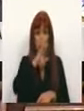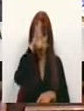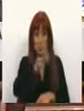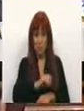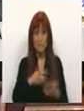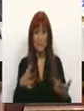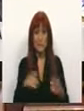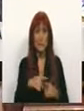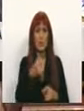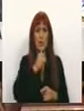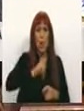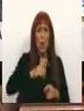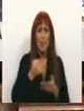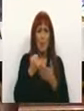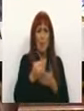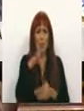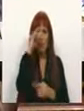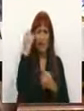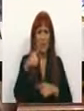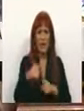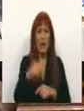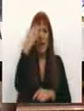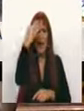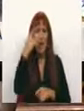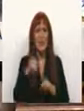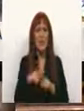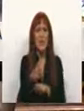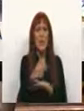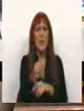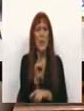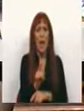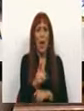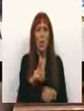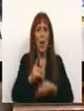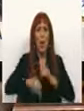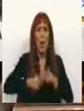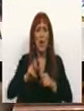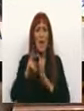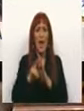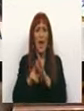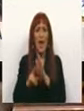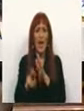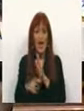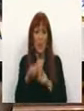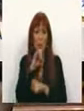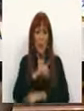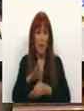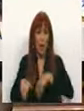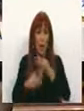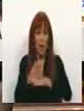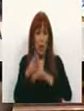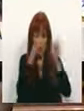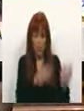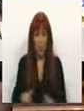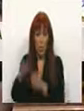Ministro, que medidas de apoio o Governo tem previstas para o setor? Quais serão as regras para que possam continuar a